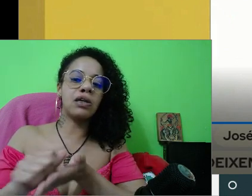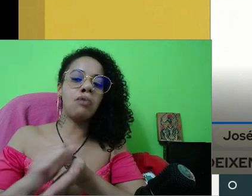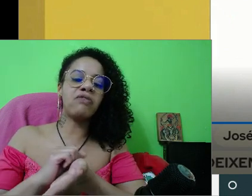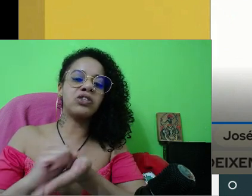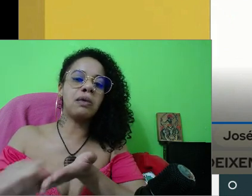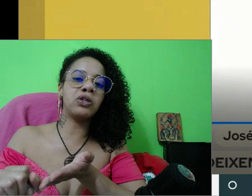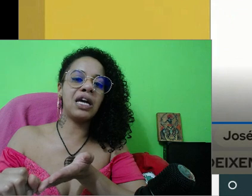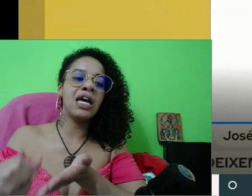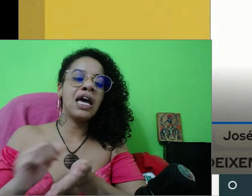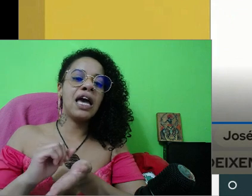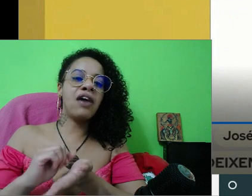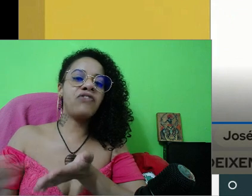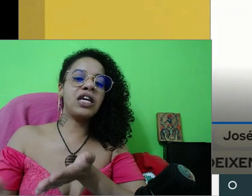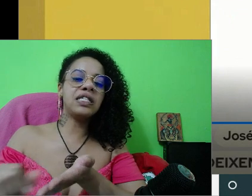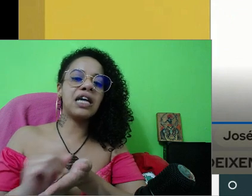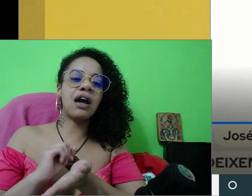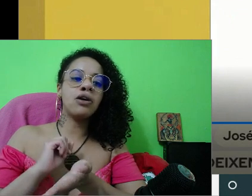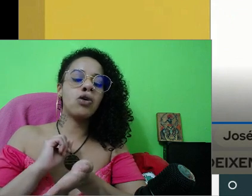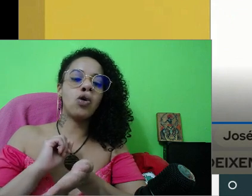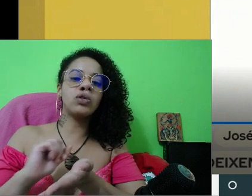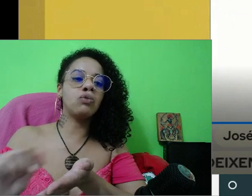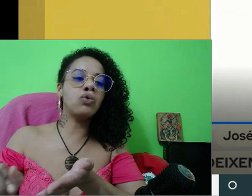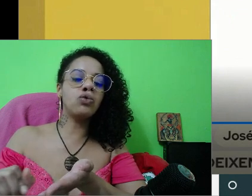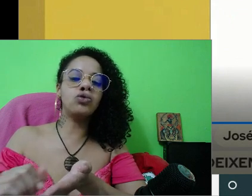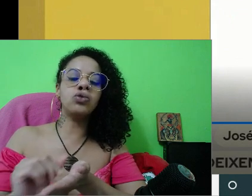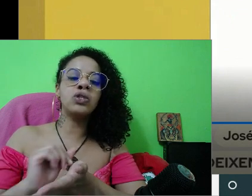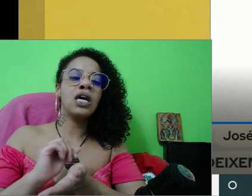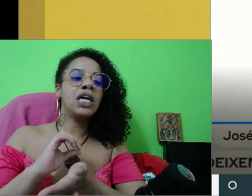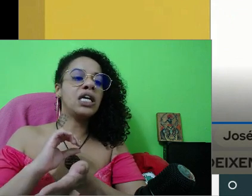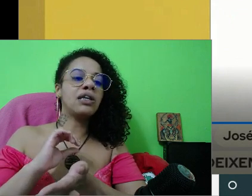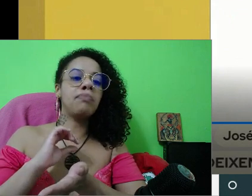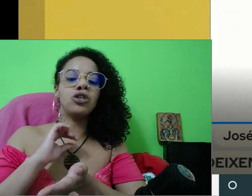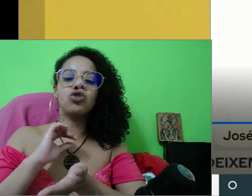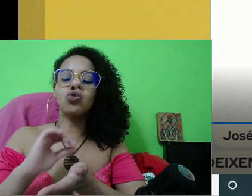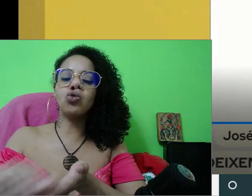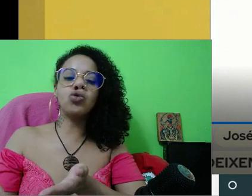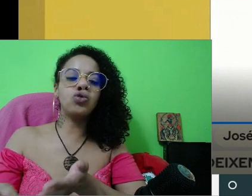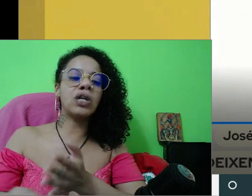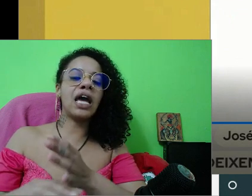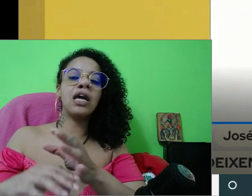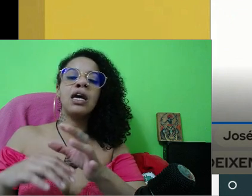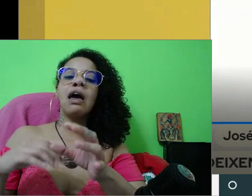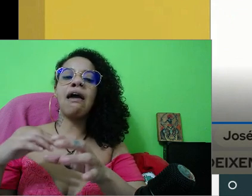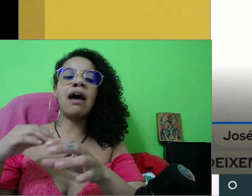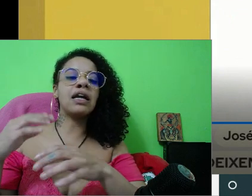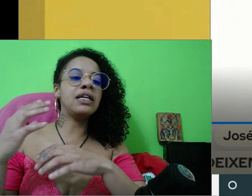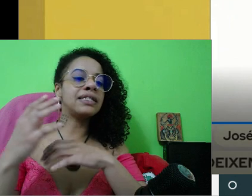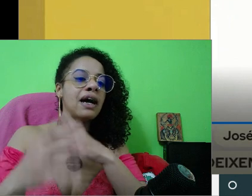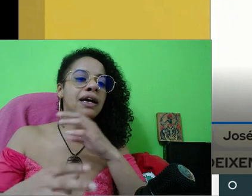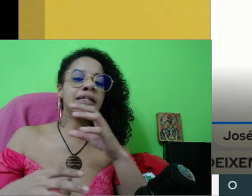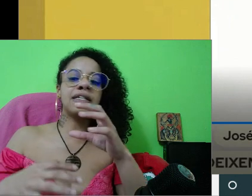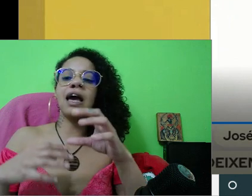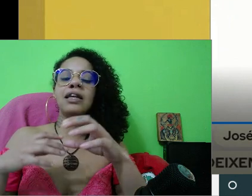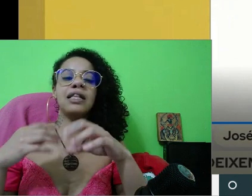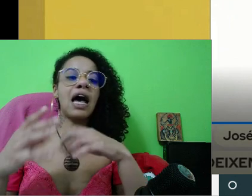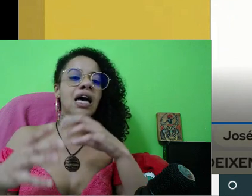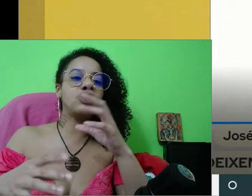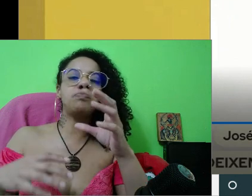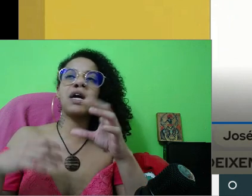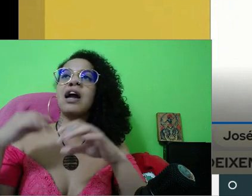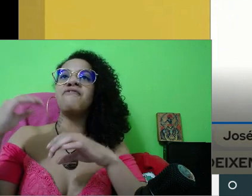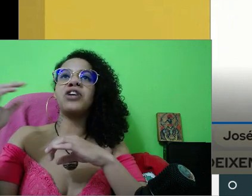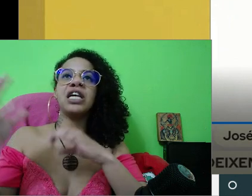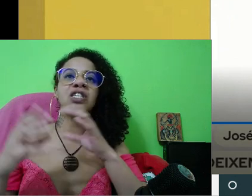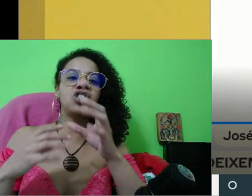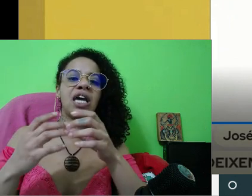da autorização para você poder referenciar conteúdos e também tudo né analisar as